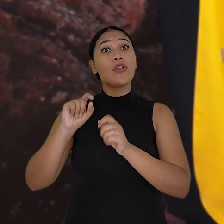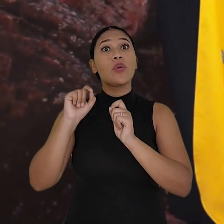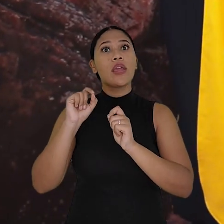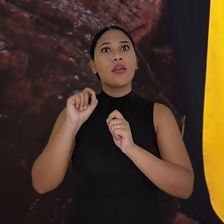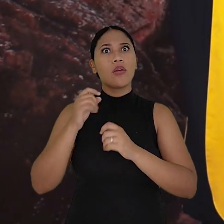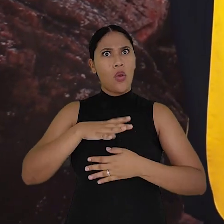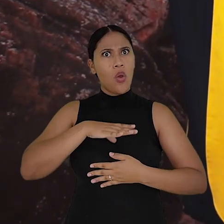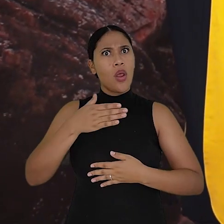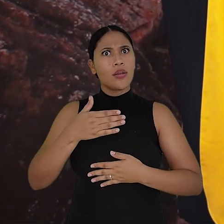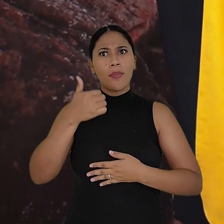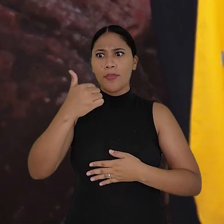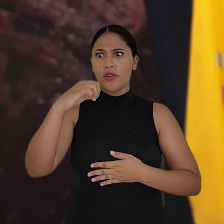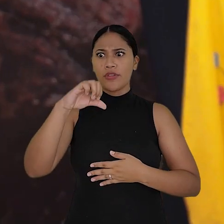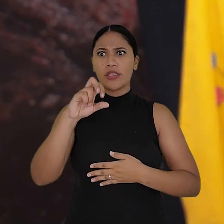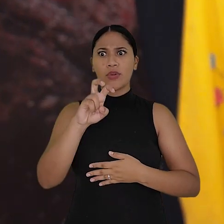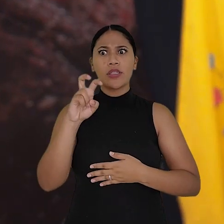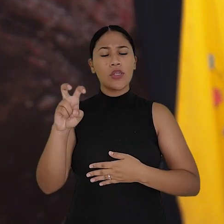Cristo negro em